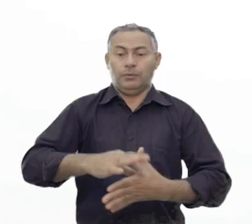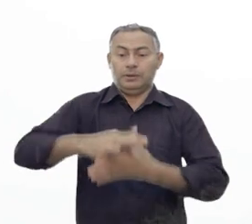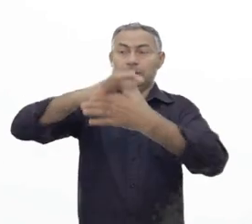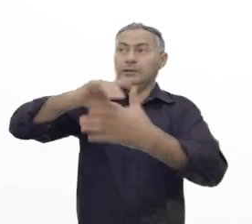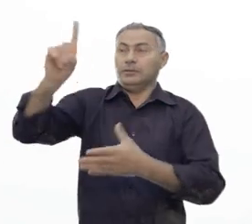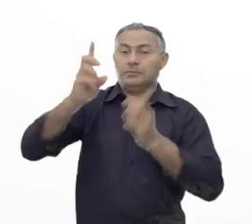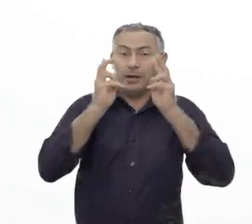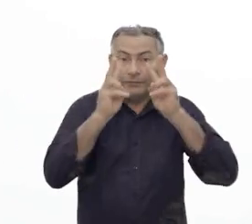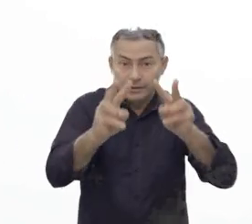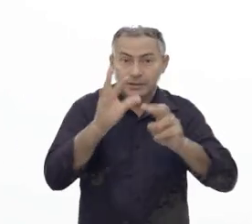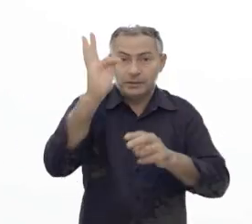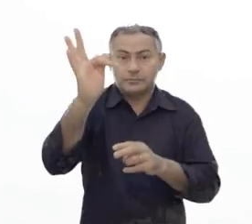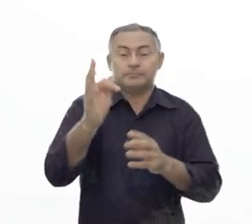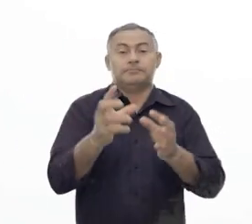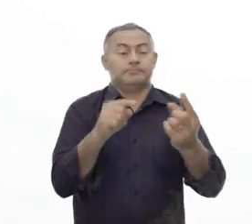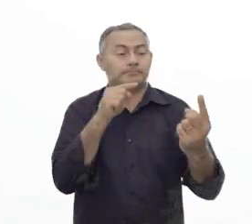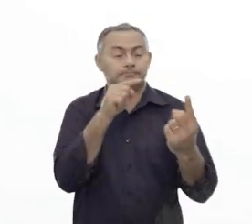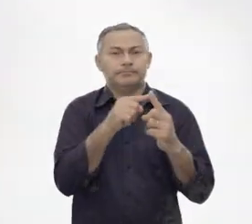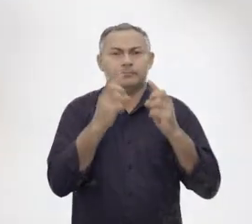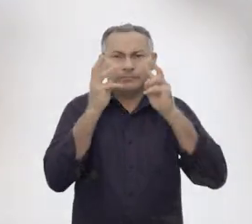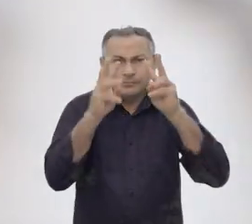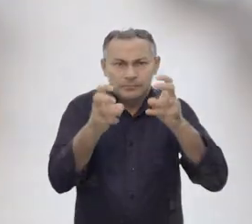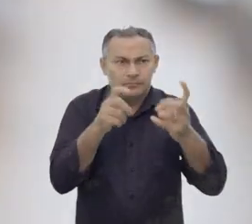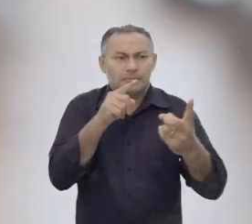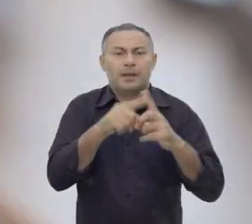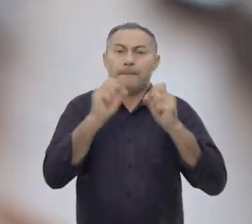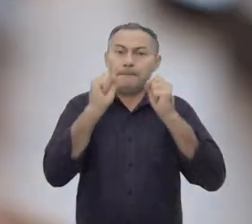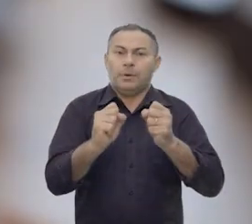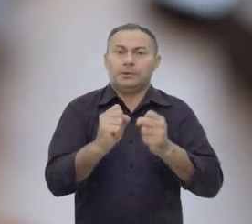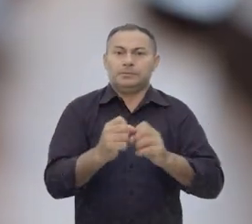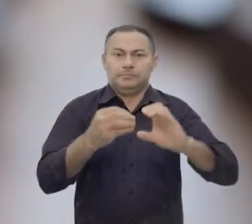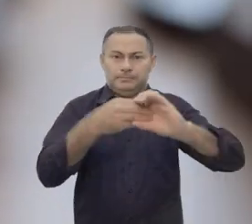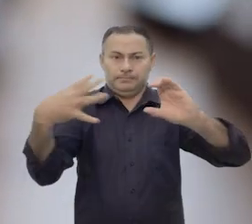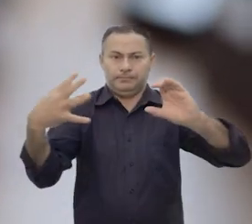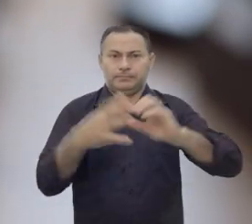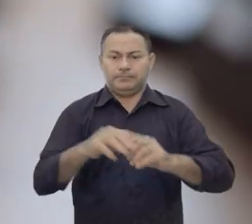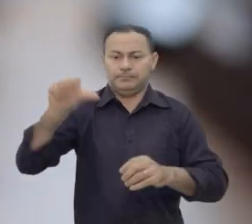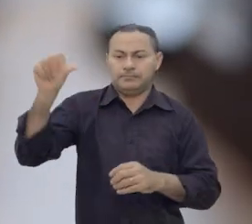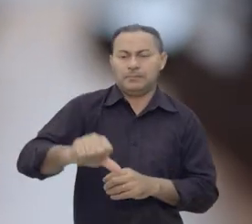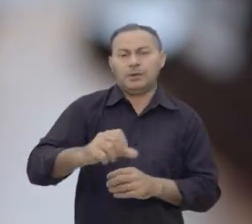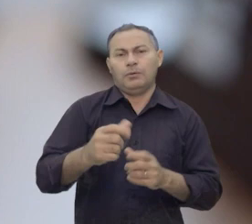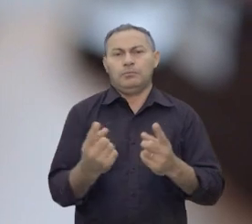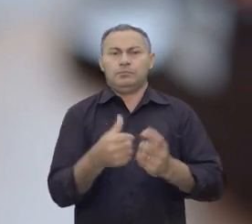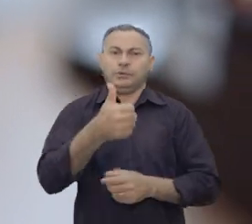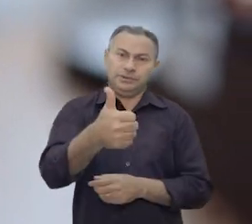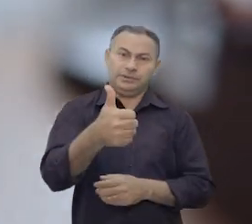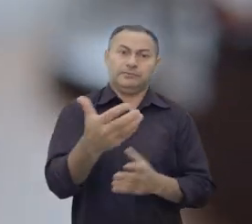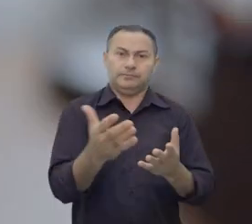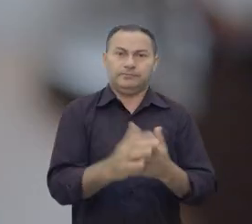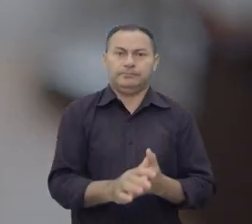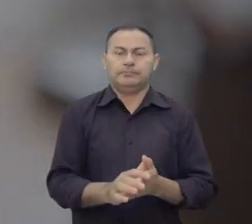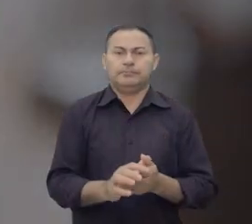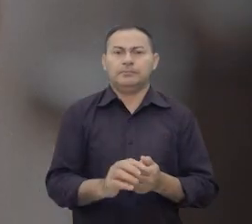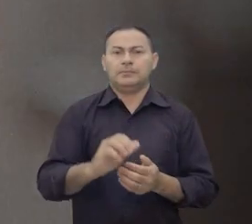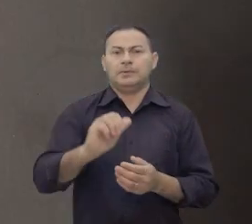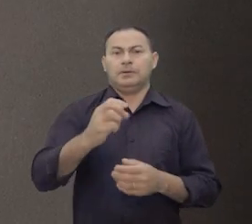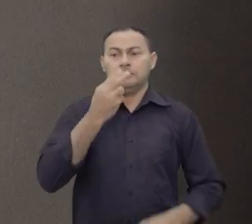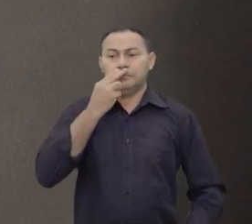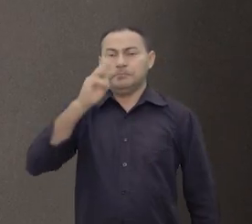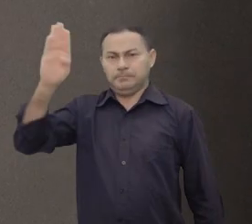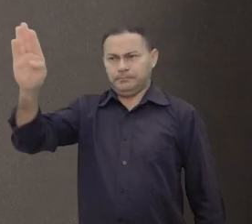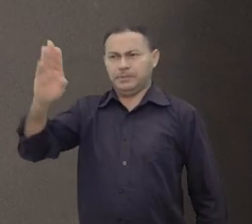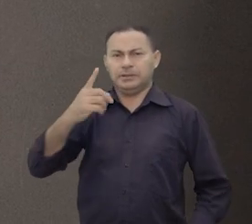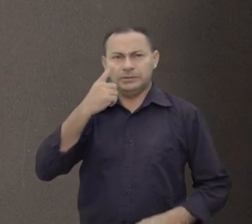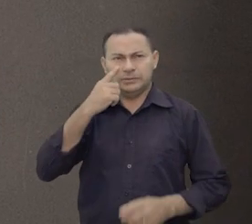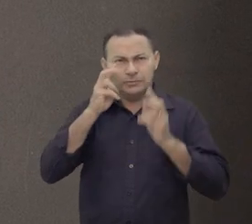é uma pessoa com visão objetiva. A visão objetiva pode ser uma característica negativa ou positiva. Adolf